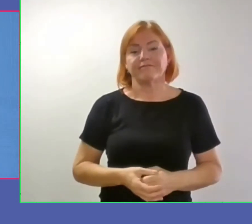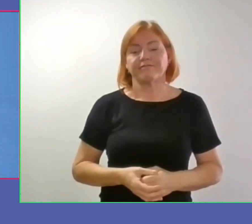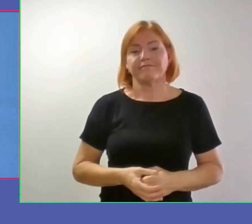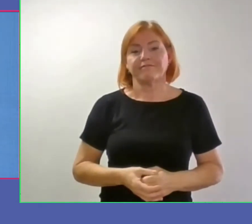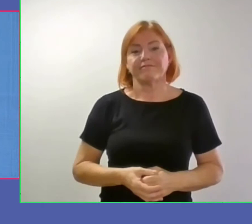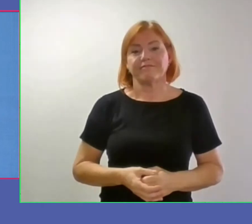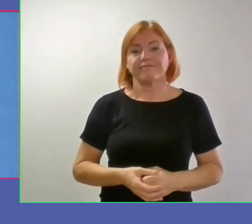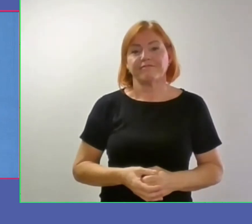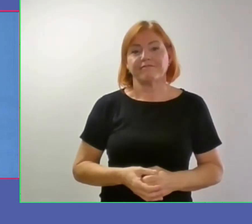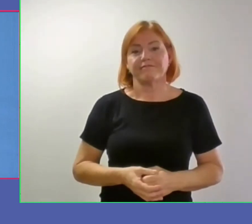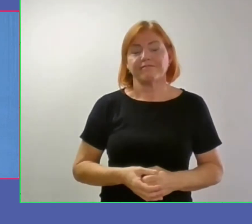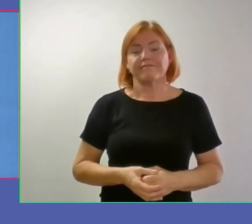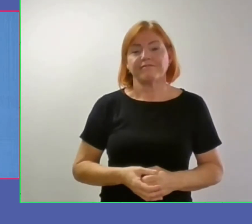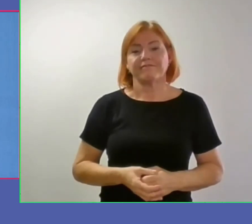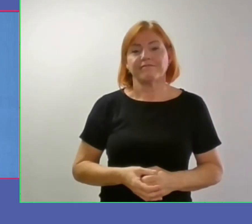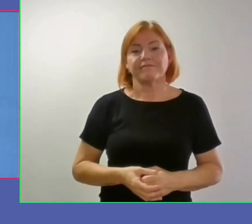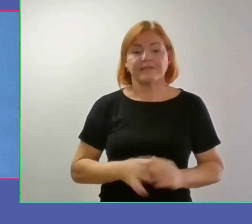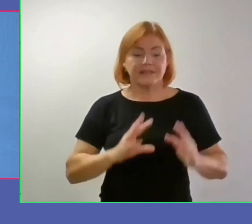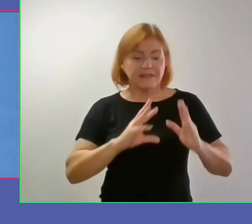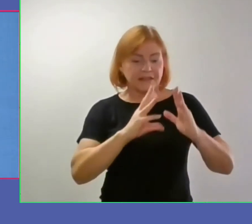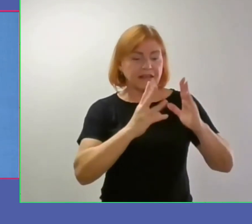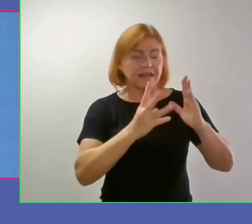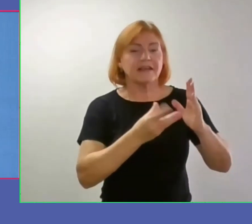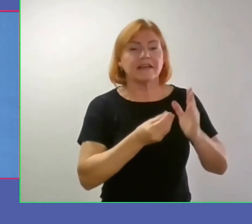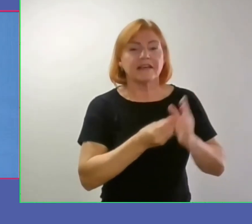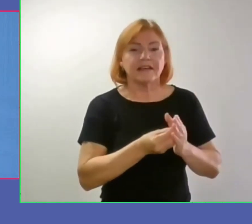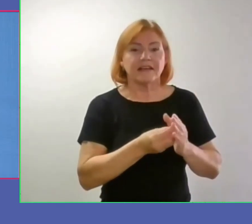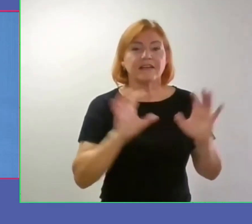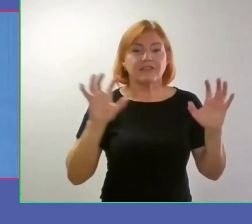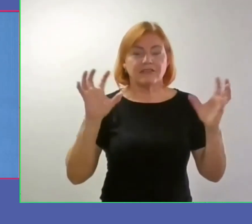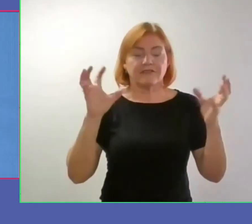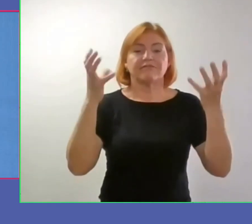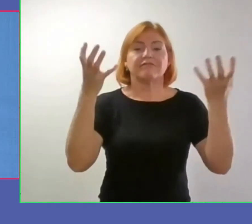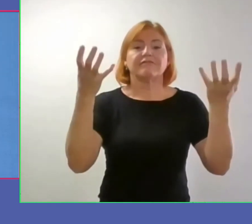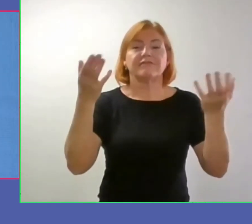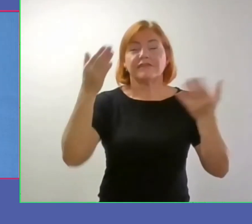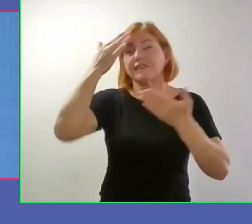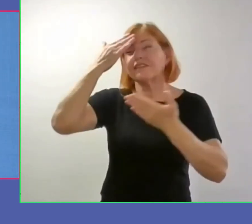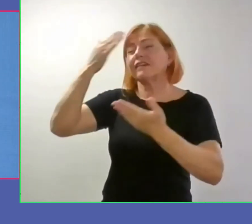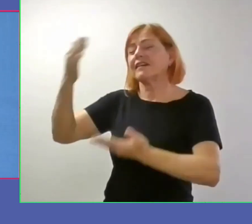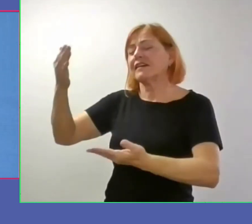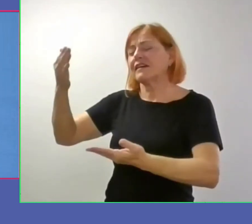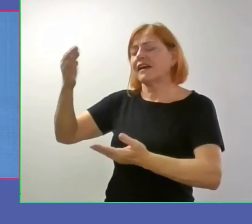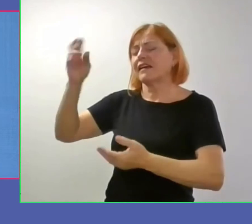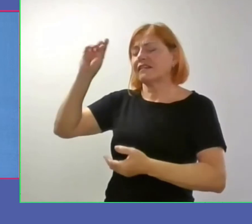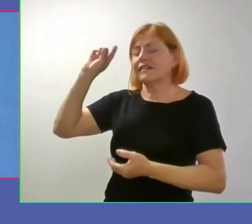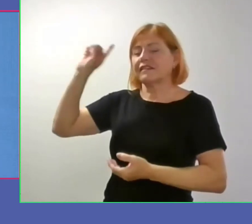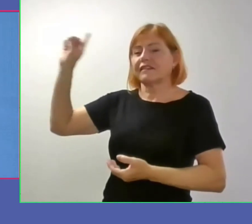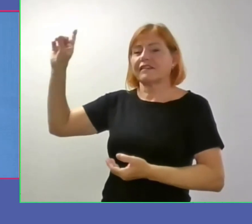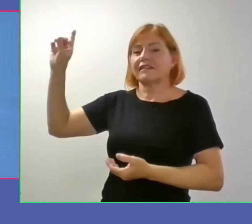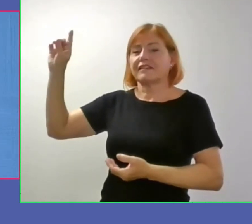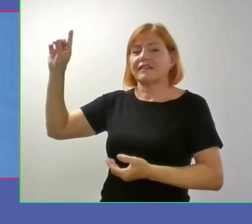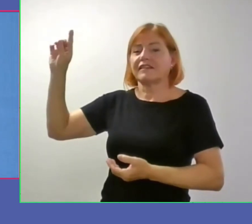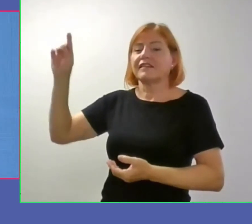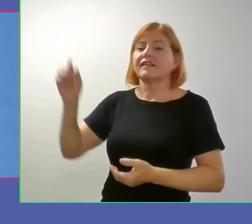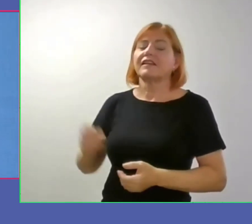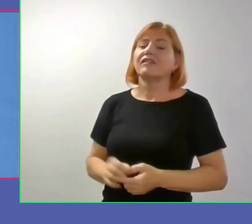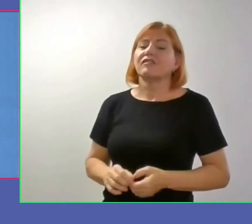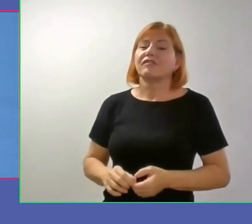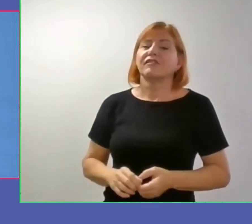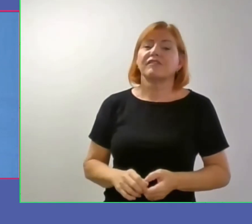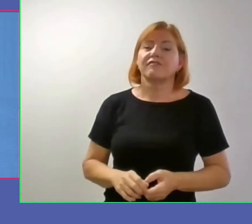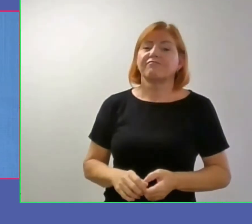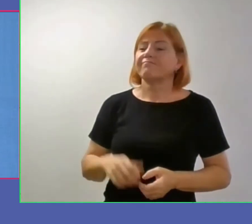estabelecida. Por isso, irmãos, eu dou graças a Deus que o Senhor não deu outro sinal, mas é o sinal de Jonas. E no